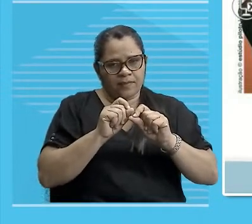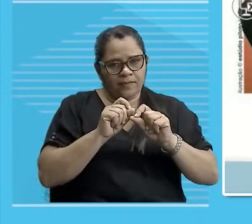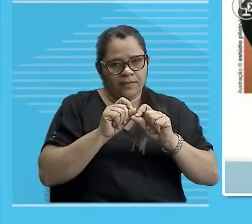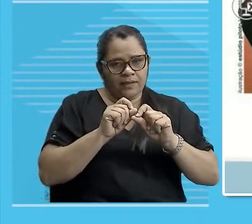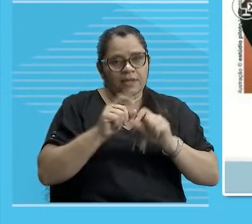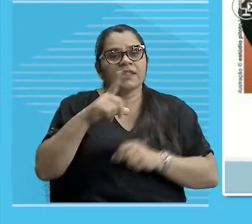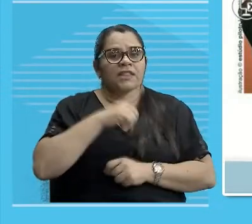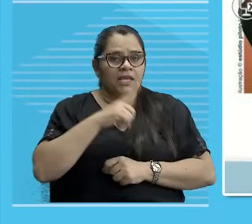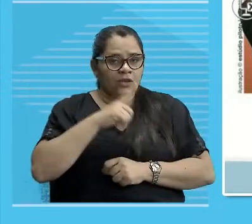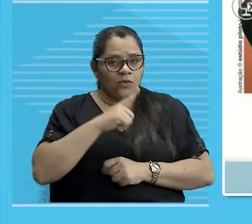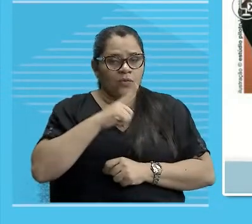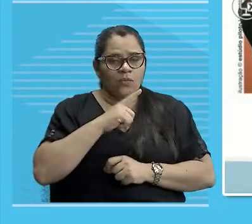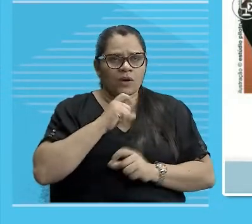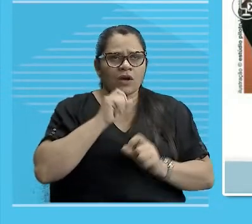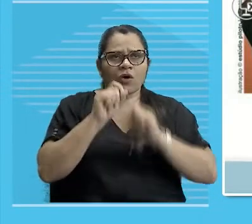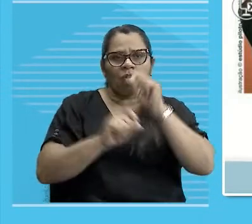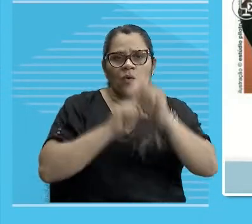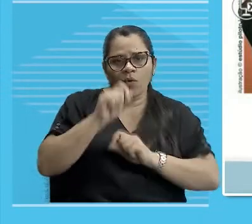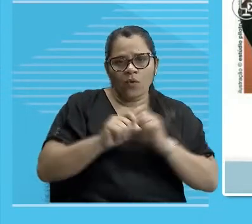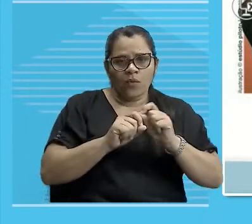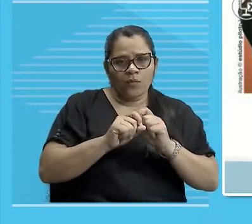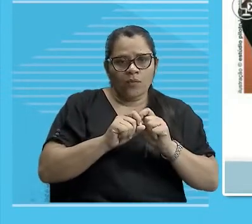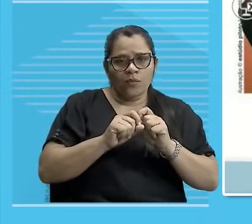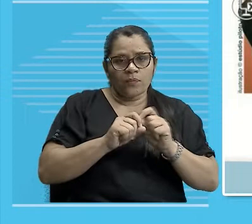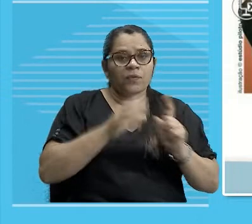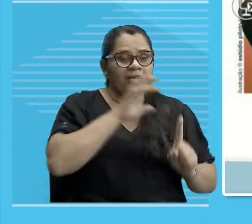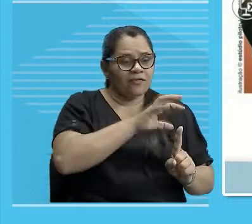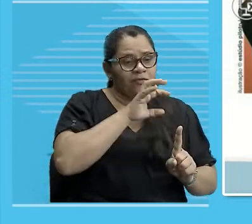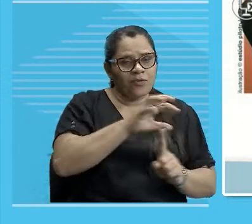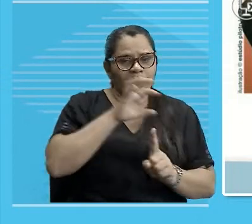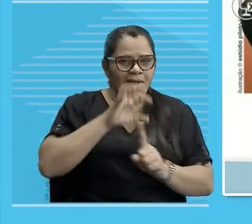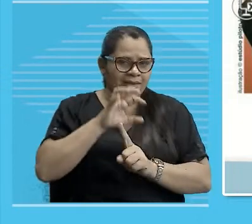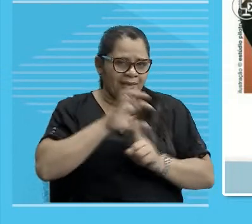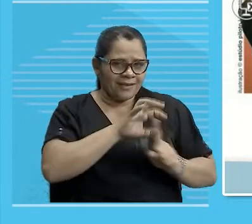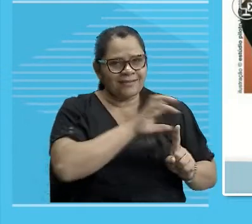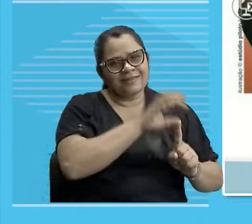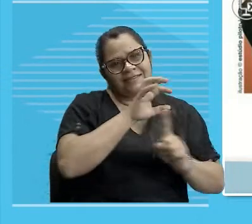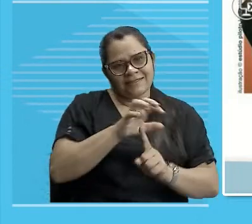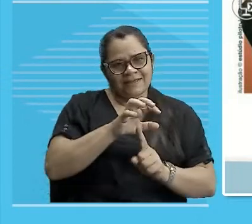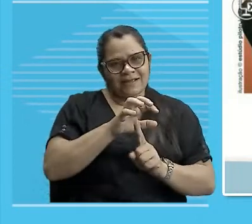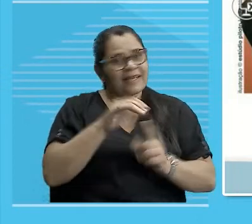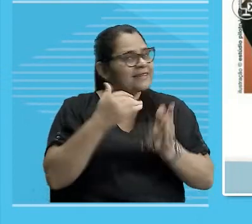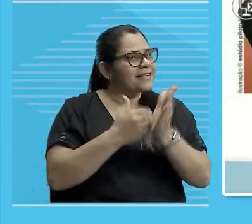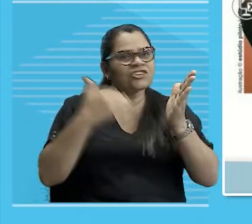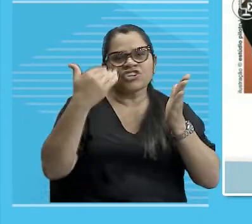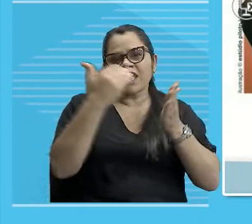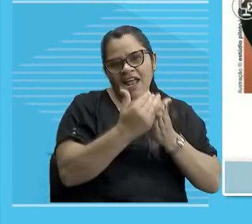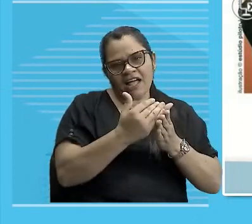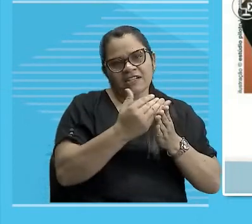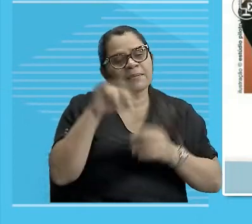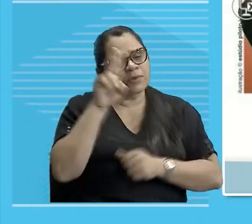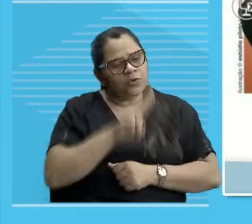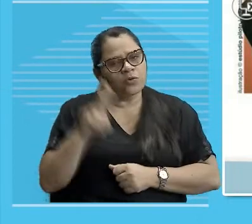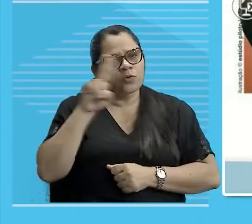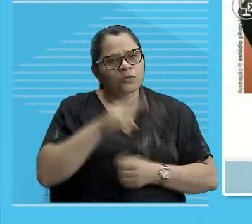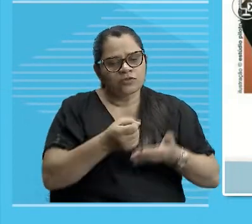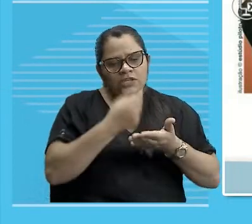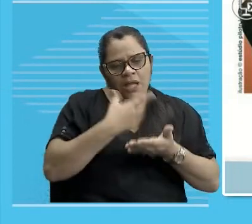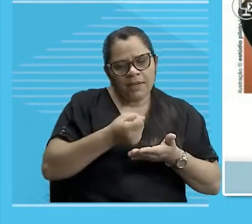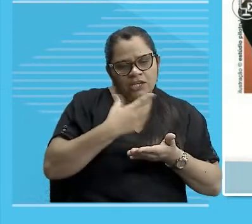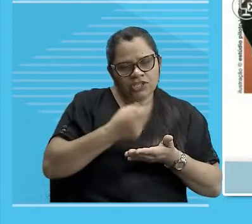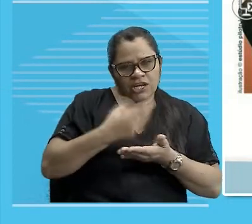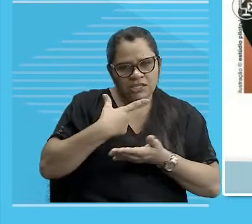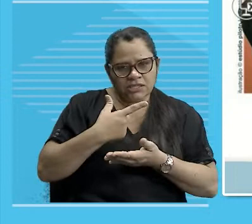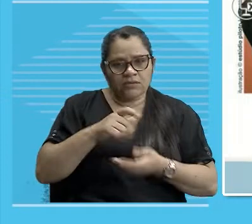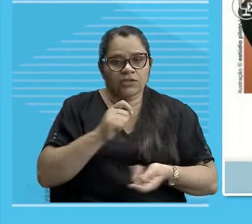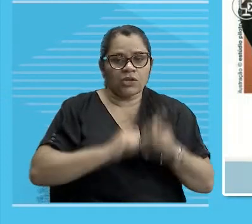tem uma forte indicação para uso dos benzodiazepínicos, sem dúvida disso. Então, a ansiedade é um